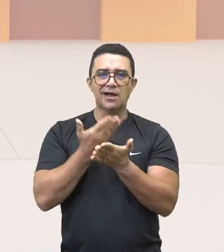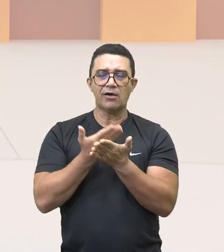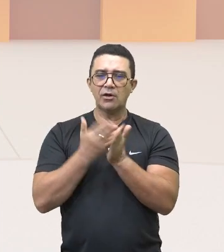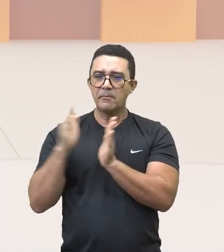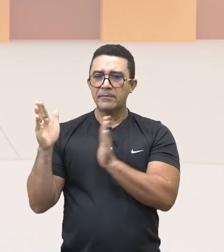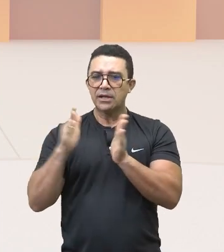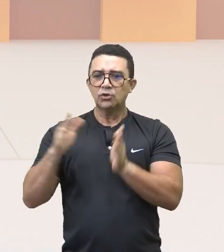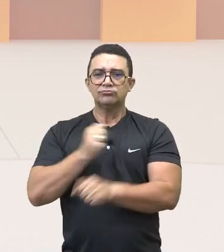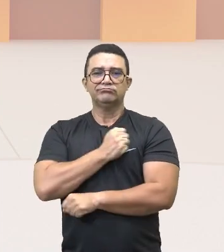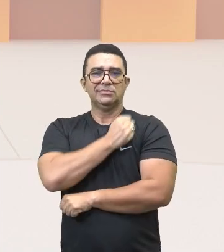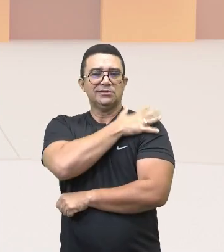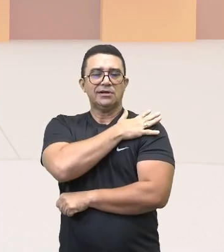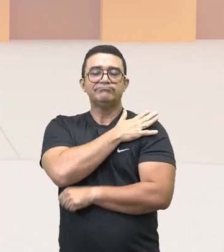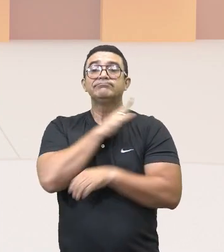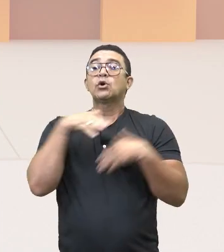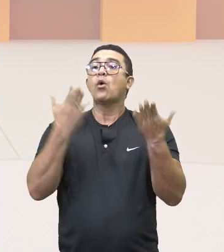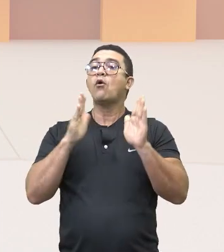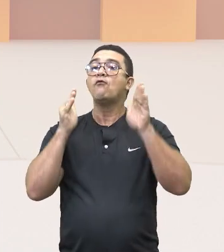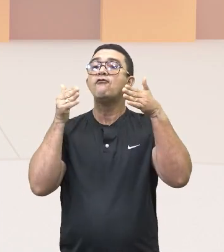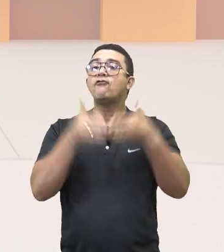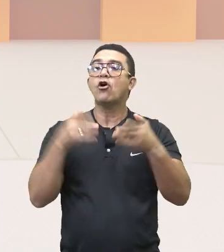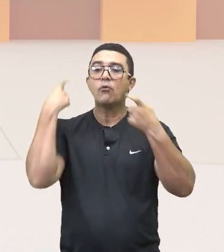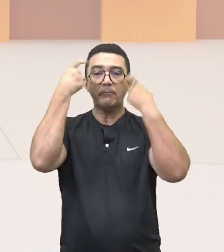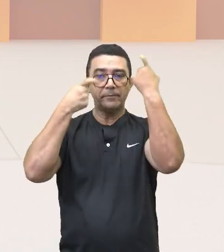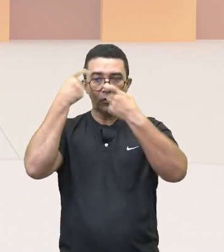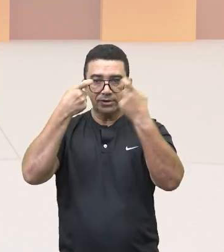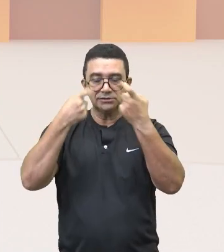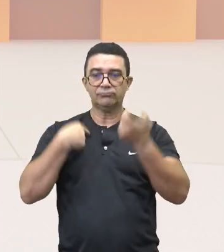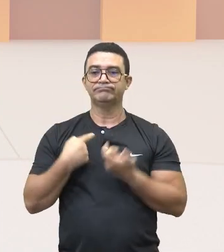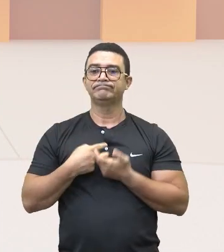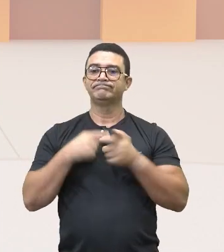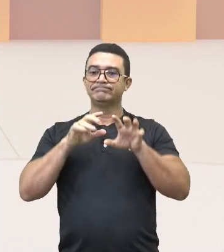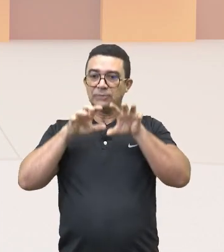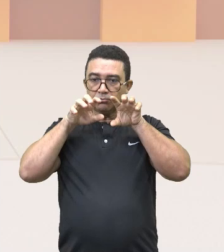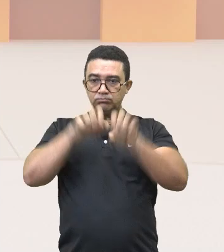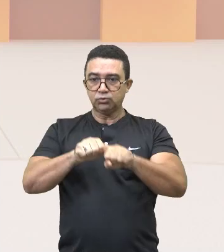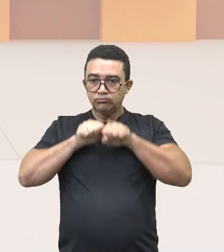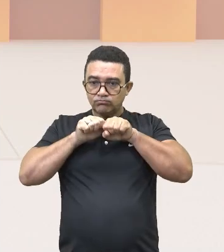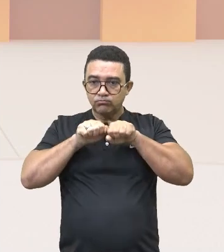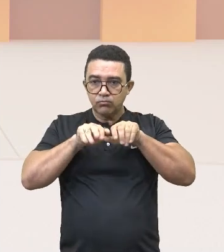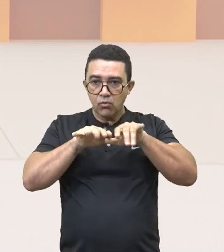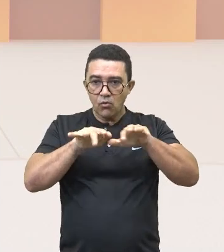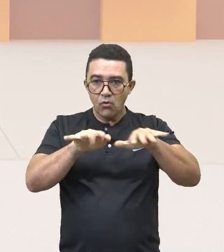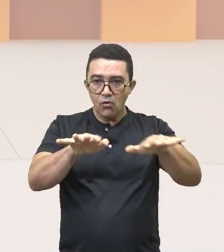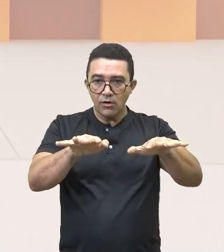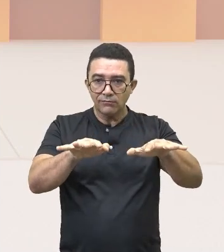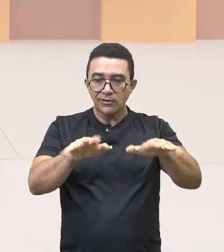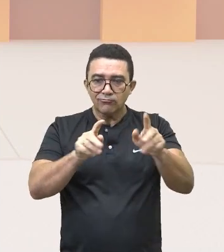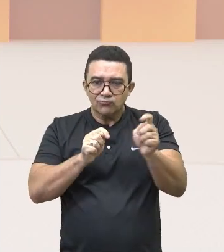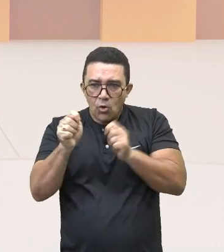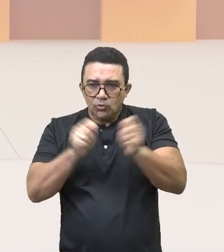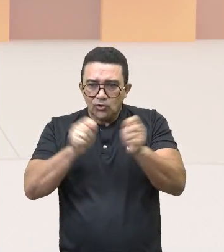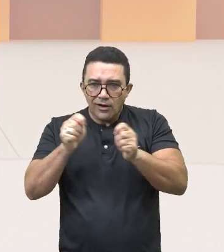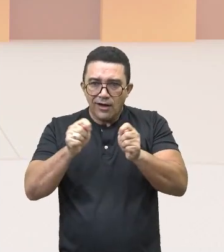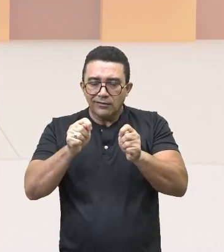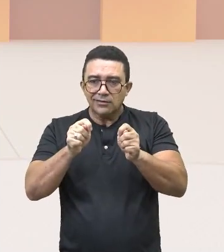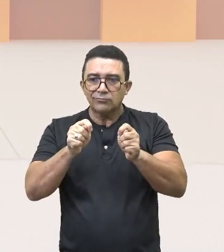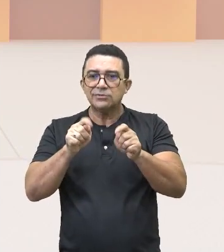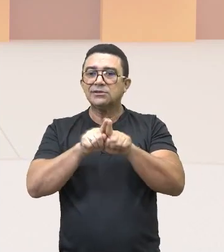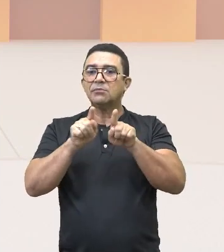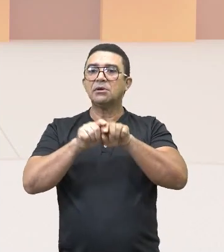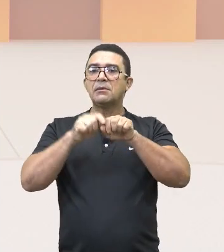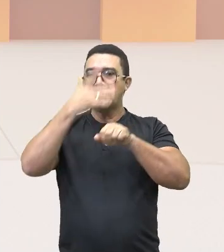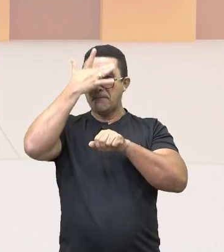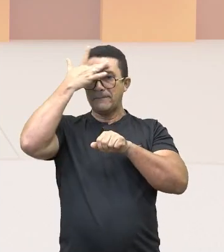período militar, qual era a preocupação na época do período militar? Ocupar, controlar, garantir e levar pessoas.